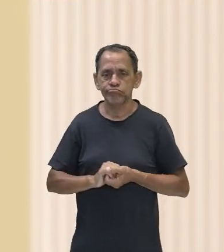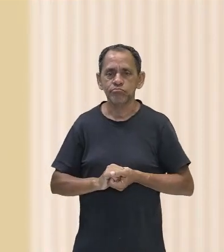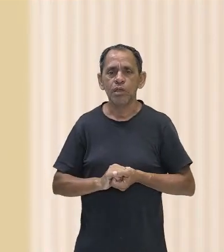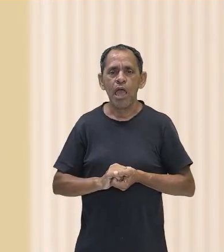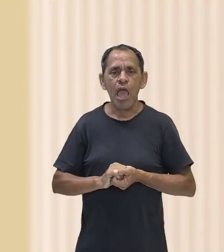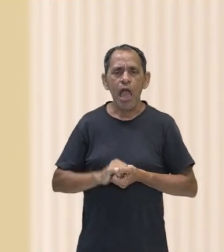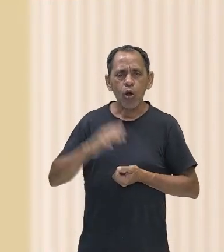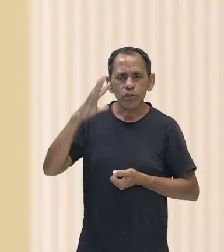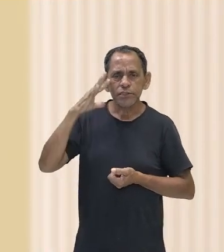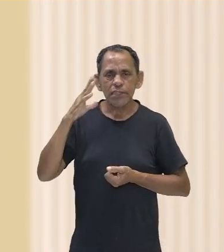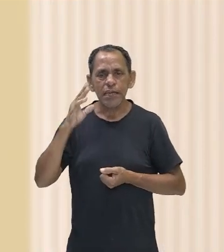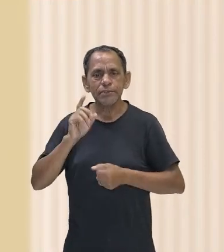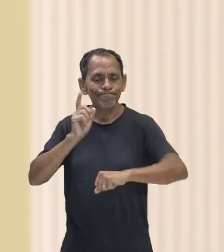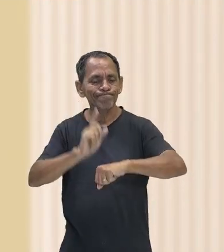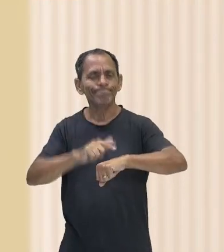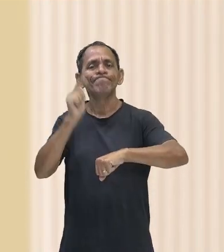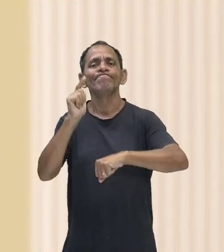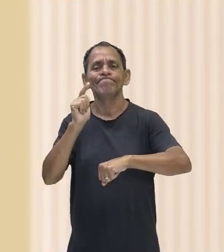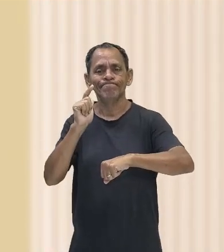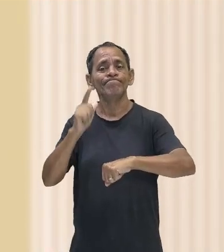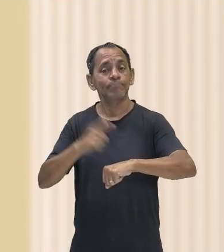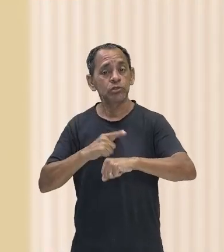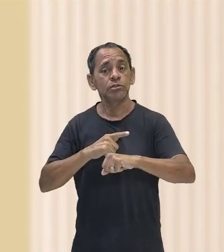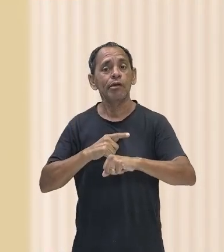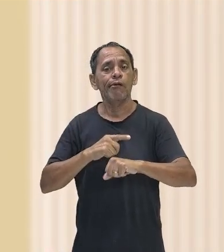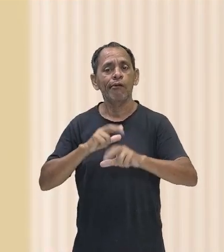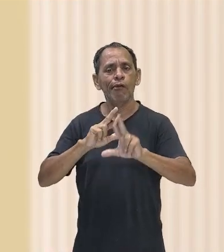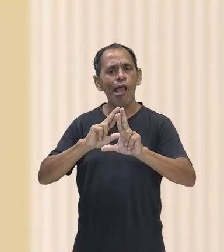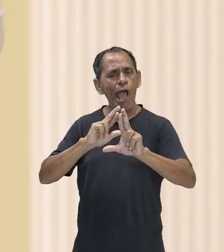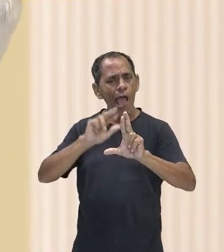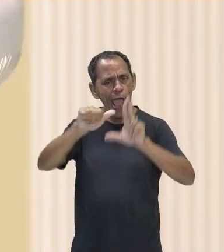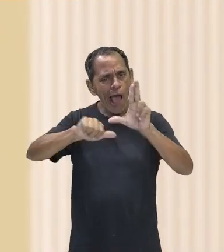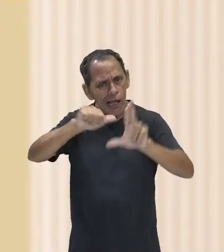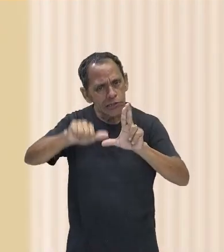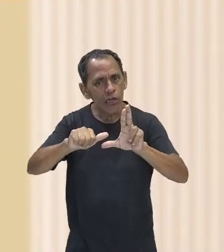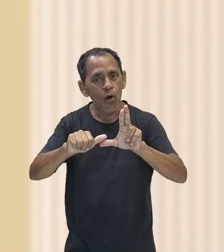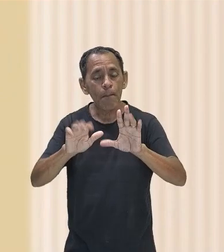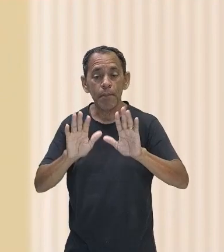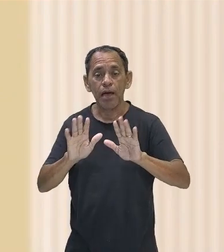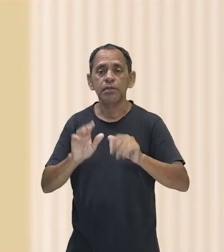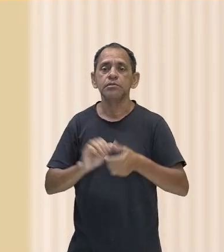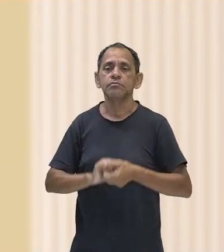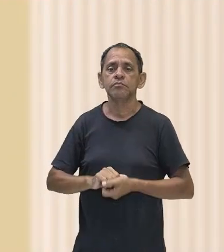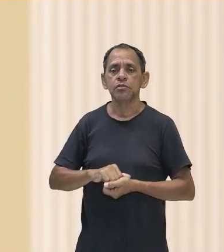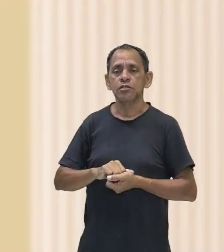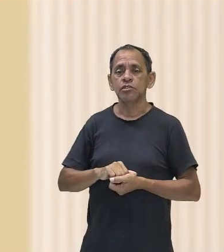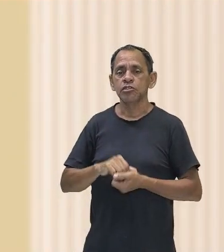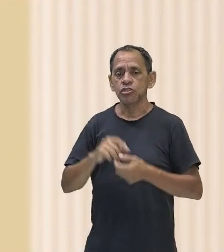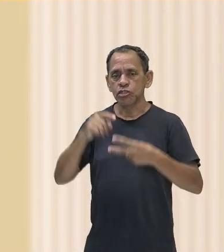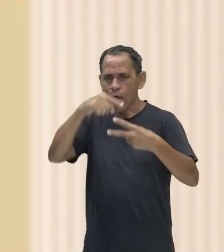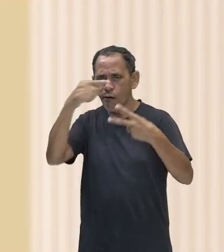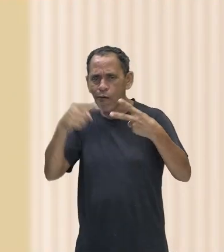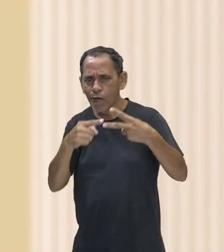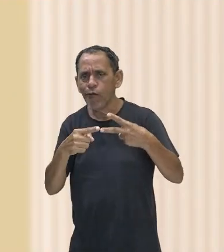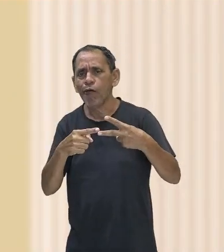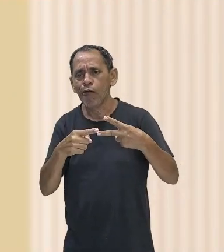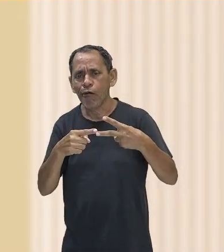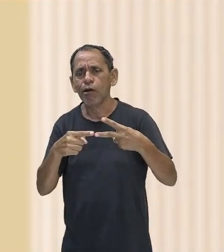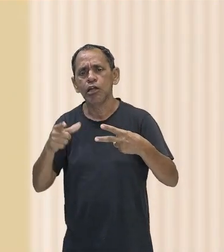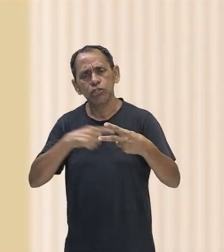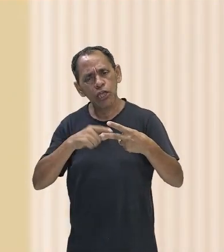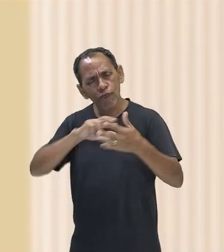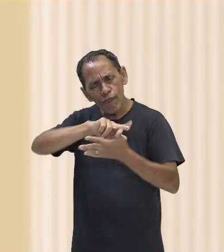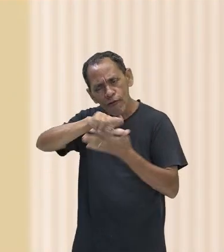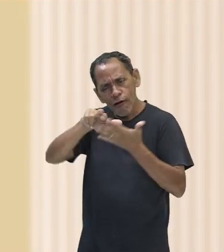de imediato, a gente já tem essa reação. Nas secundárias, muitas coisas estão envolvidas, né? Se eu